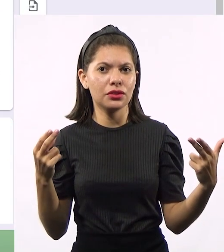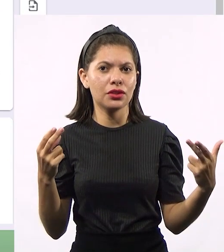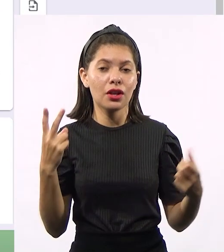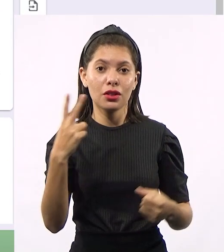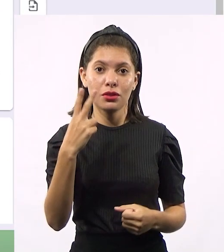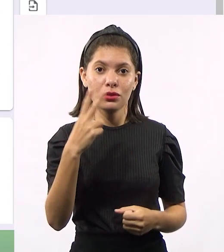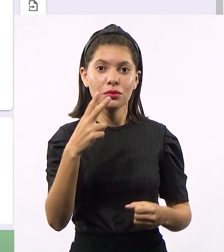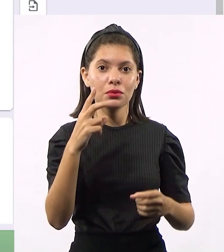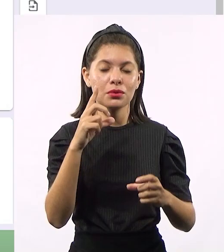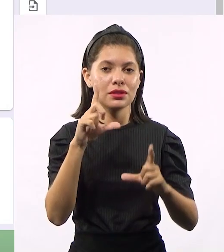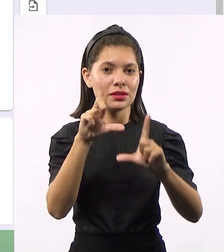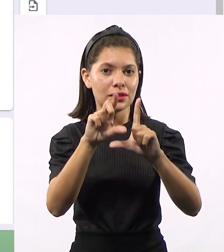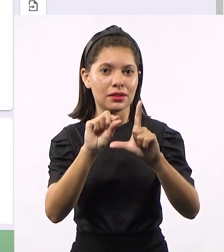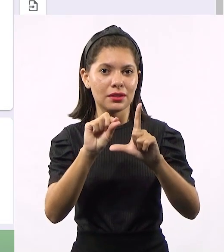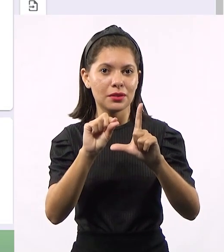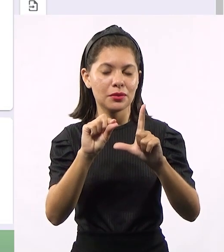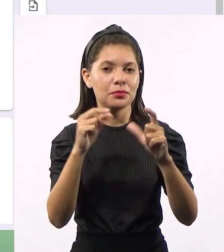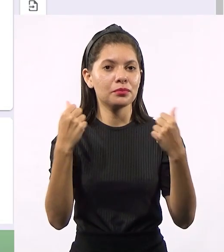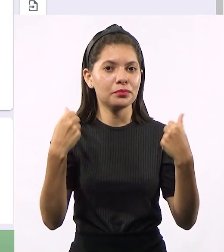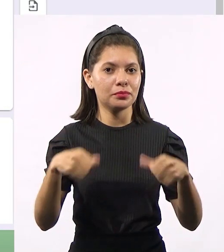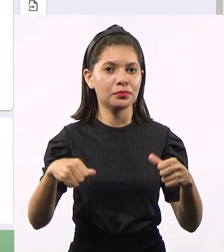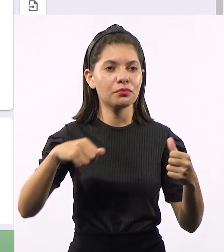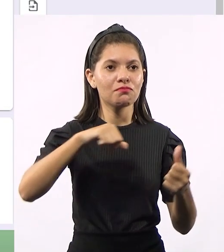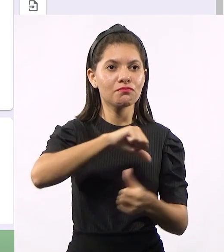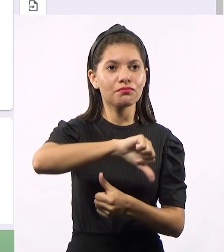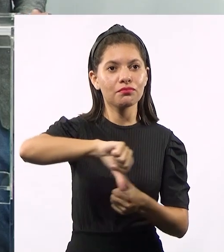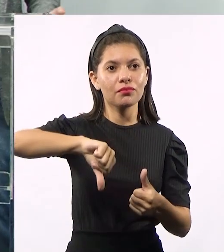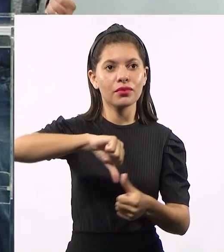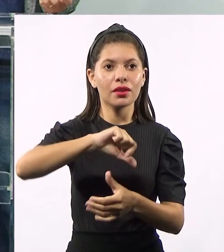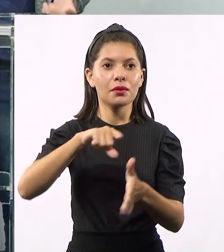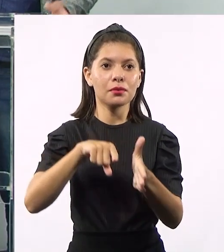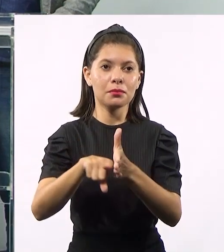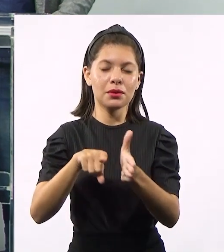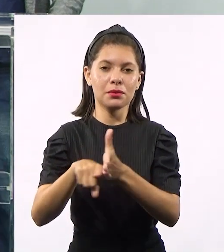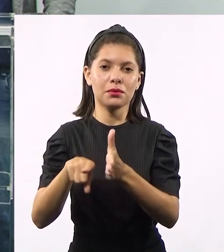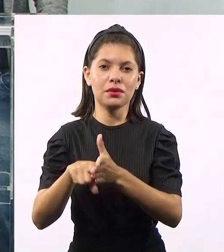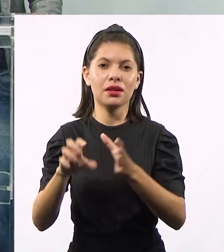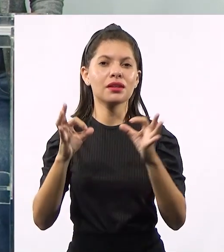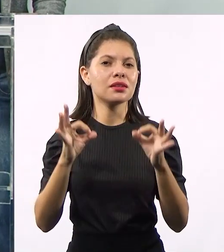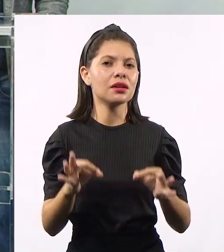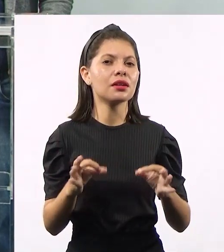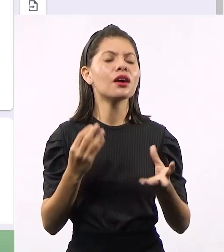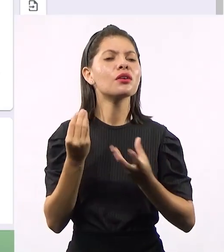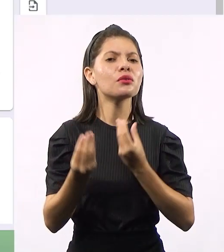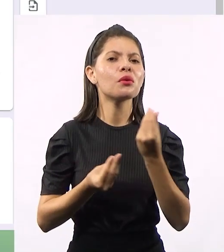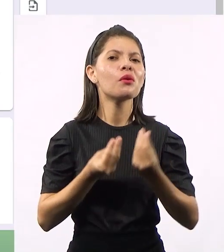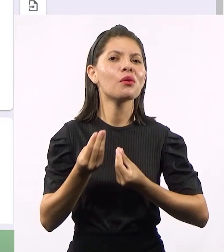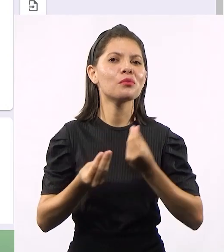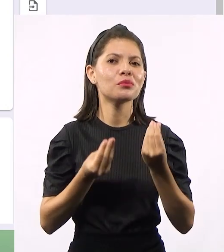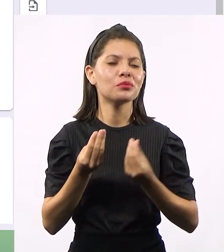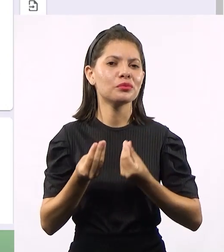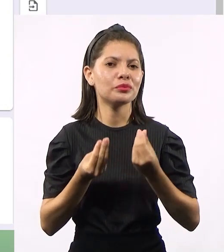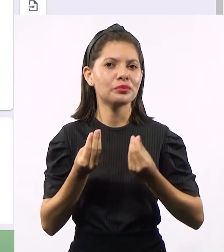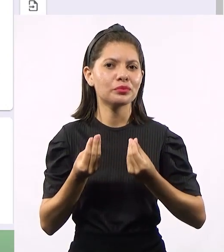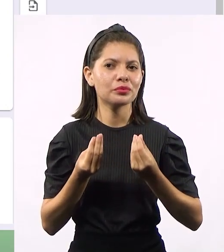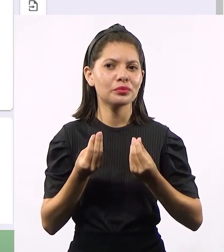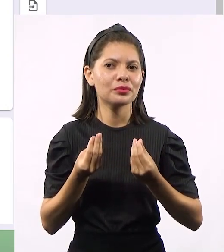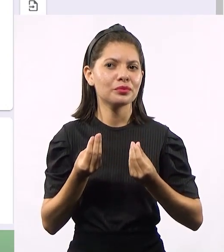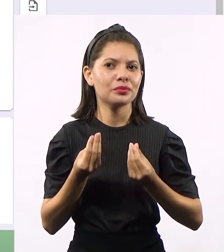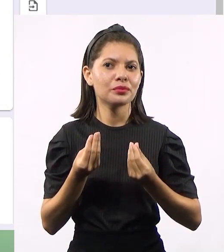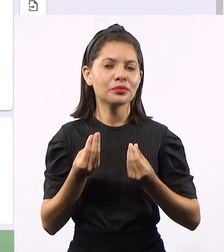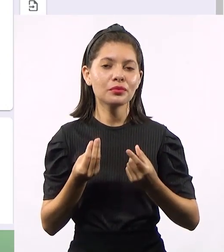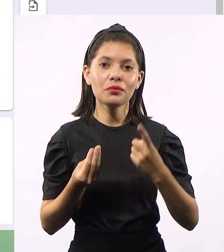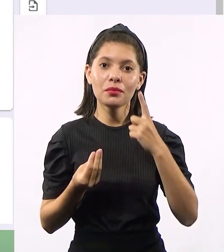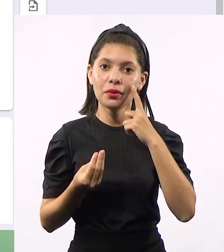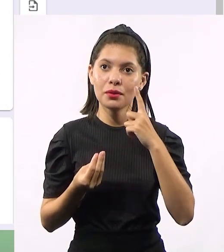permite a edição dessa pergunta, certo? Mas como será que ficou o nosso questionário? Para fazer isso, observe